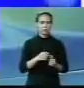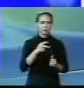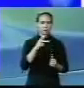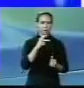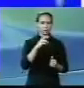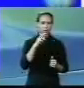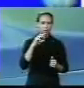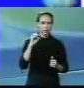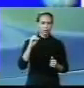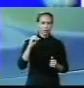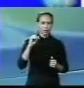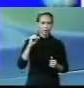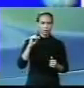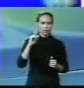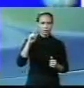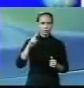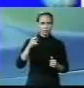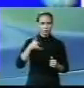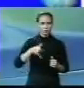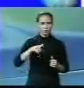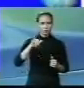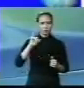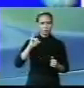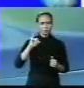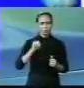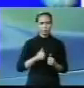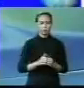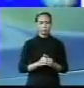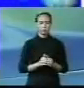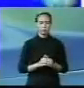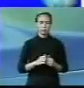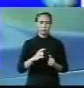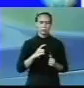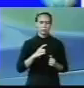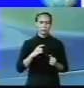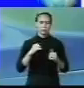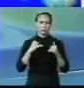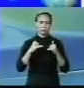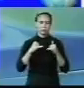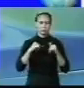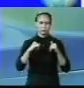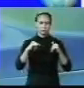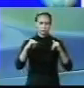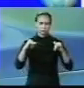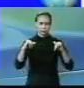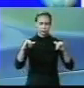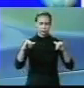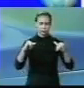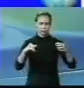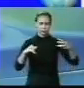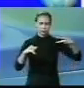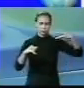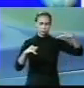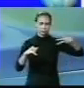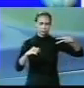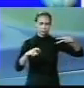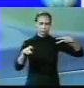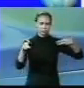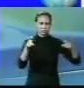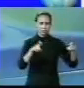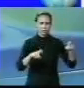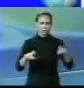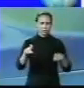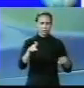gente. Bom, nós temos aí uma rede, certo? Supondo uma rede com 3 computadores e